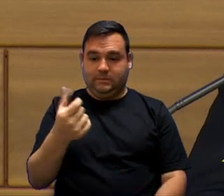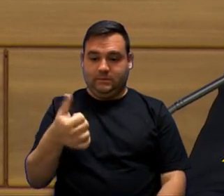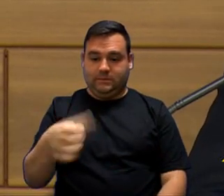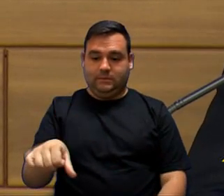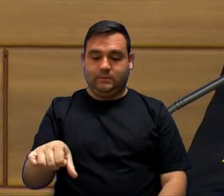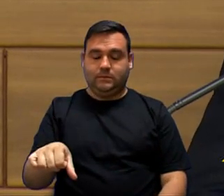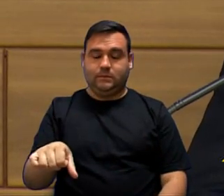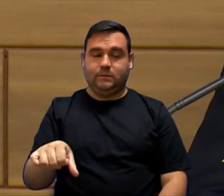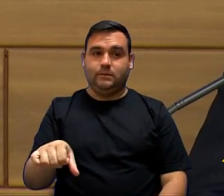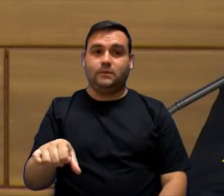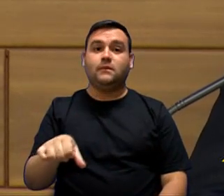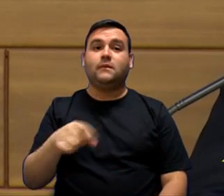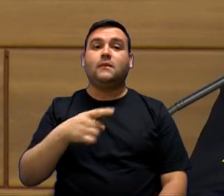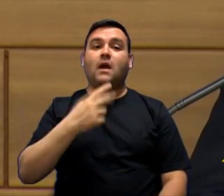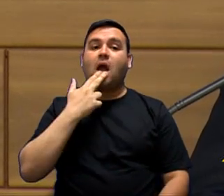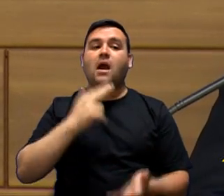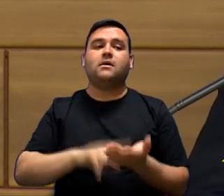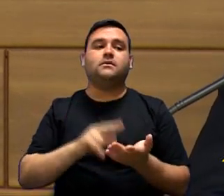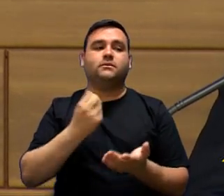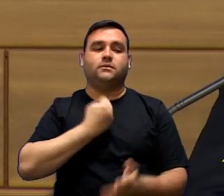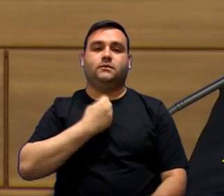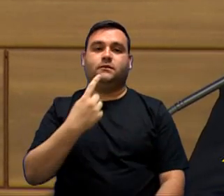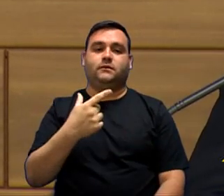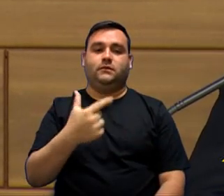65/2019, protocolo de número